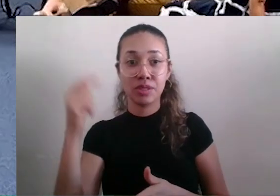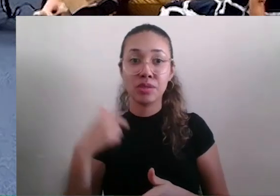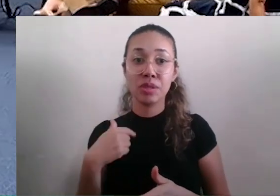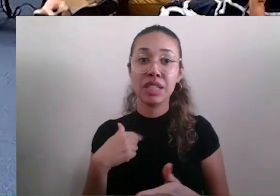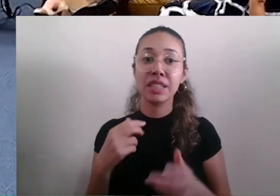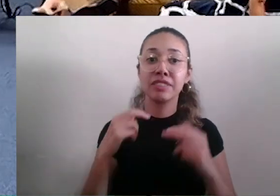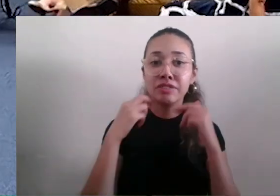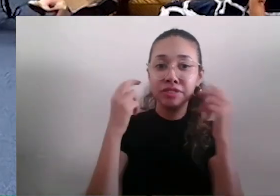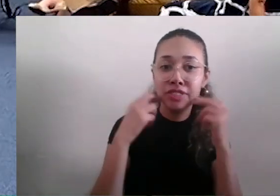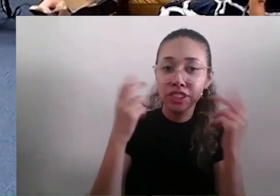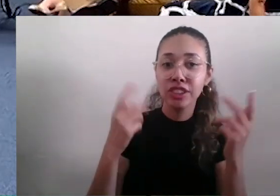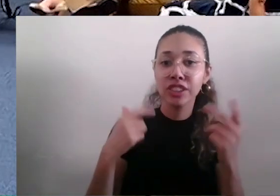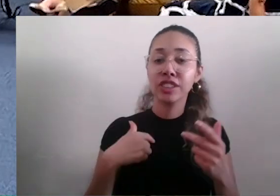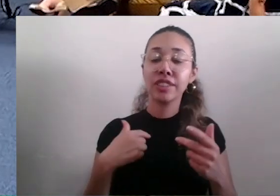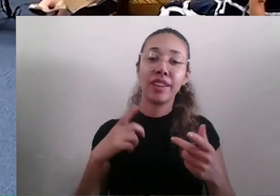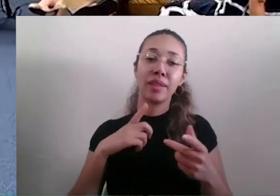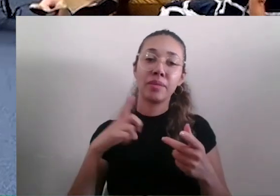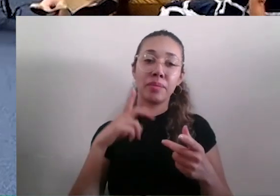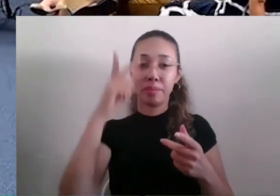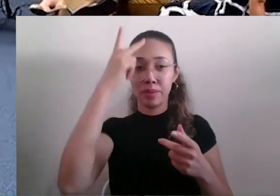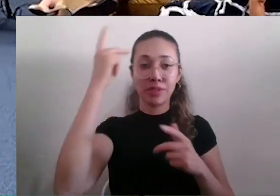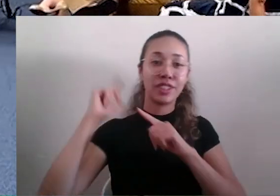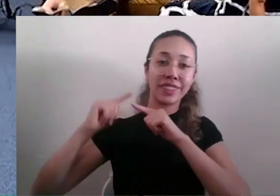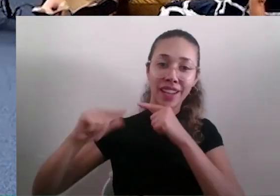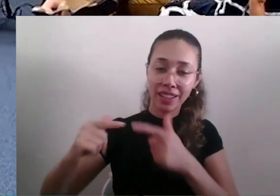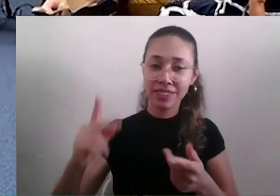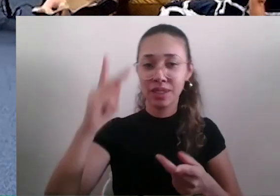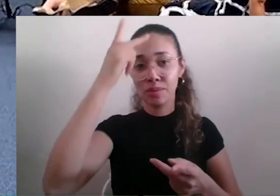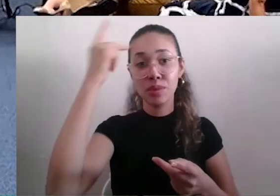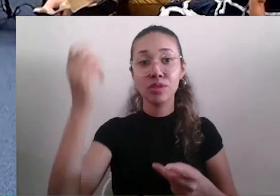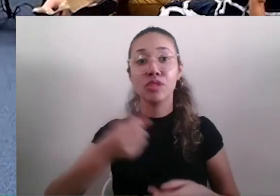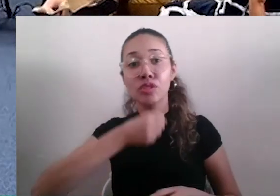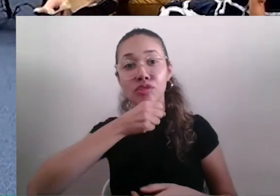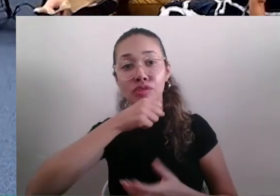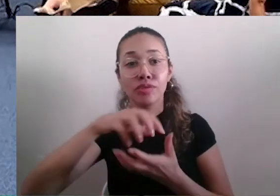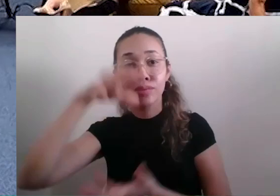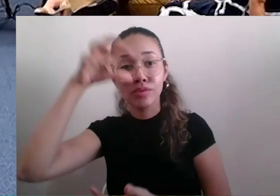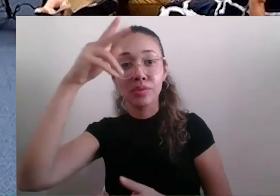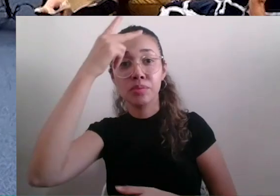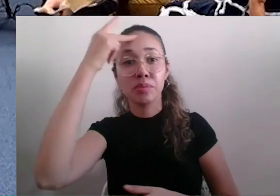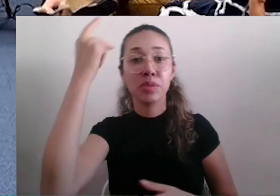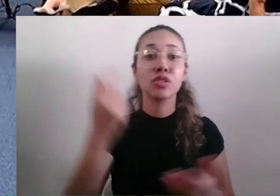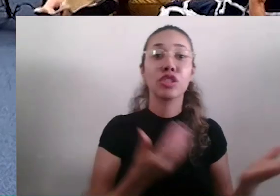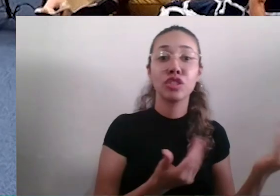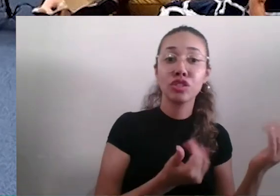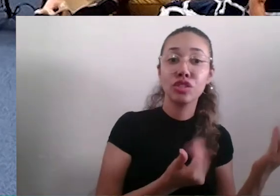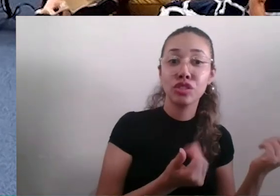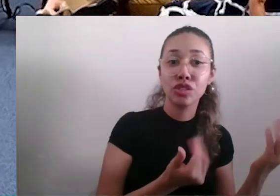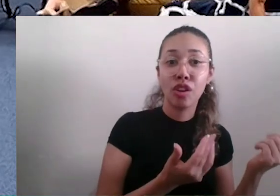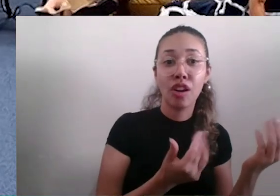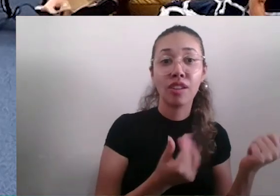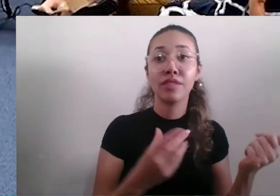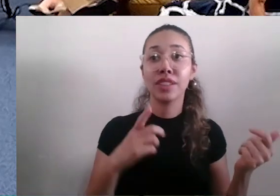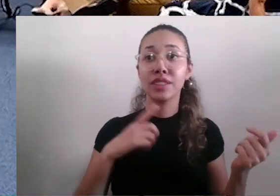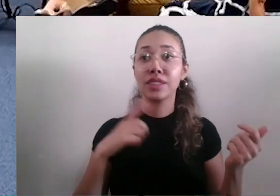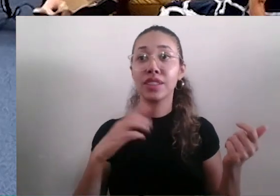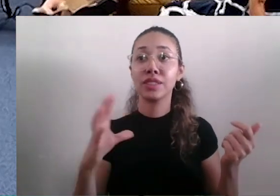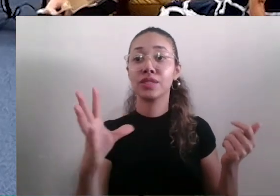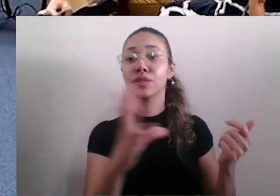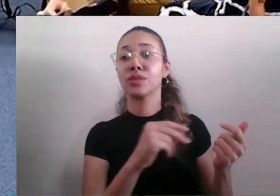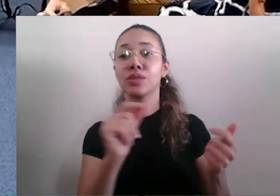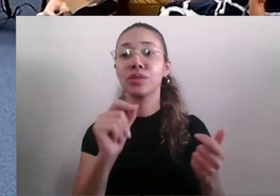velhas mais jovens eu tenho alunas que ouvem e Conheço pessoas de 60 70 80 anos que ouvem e gostam